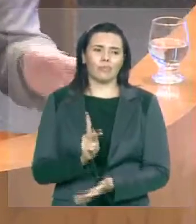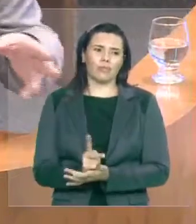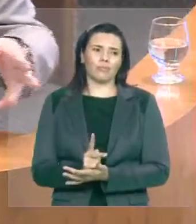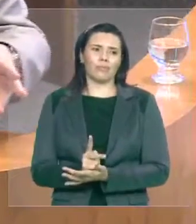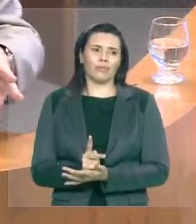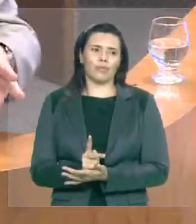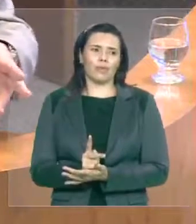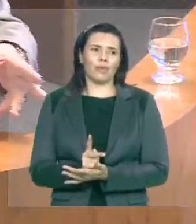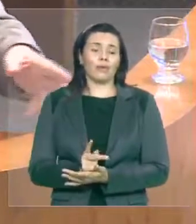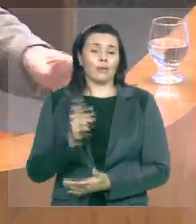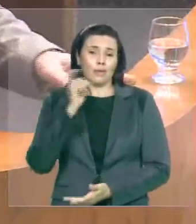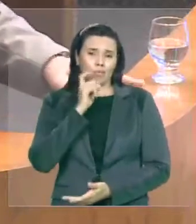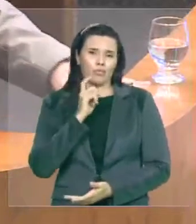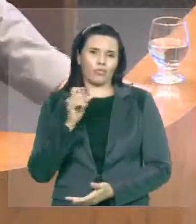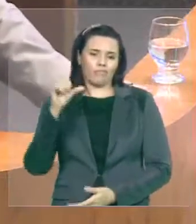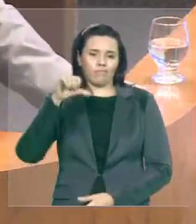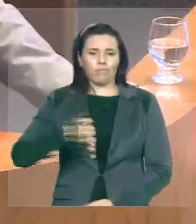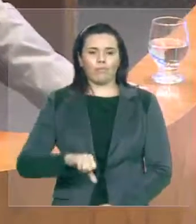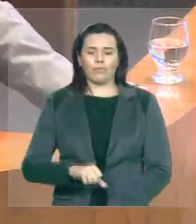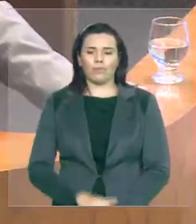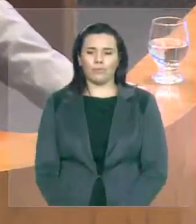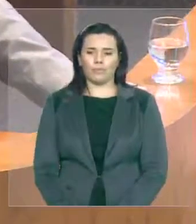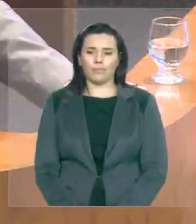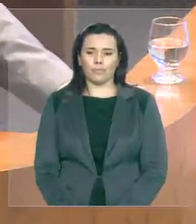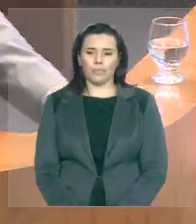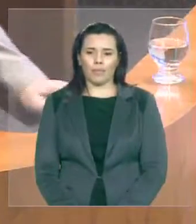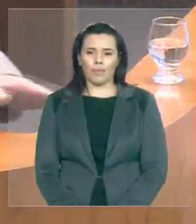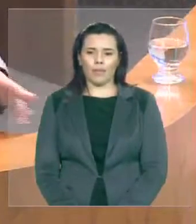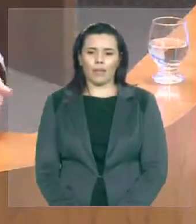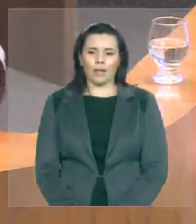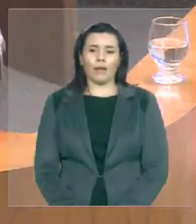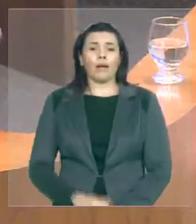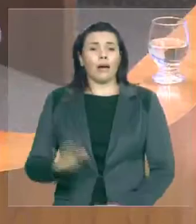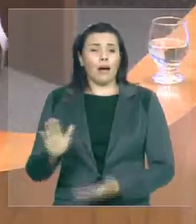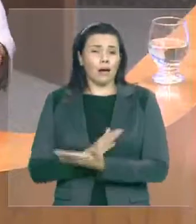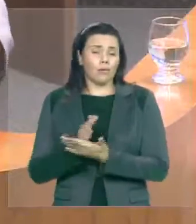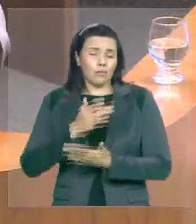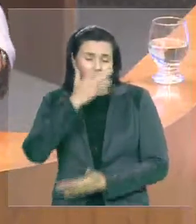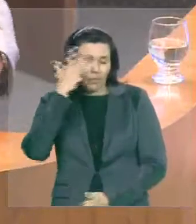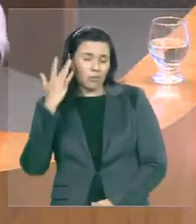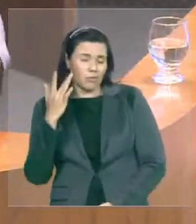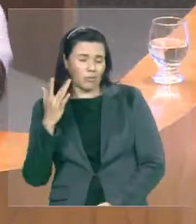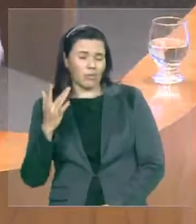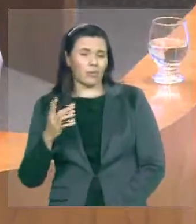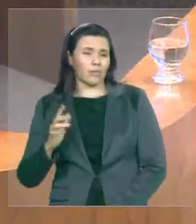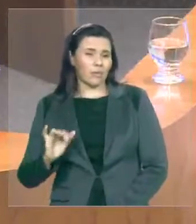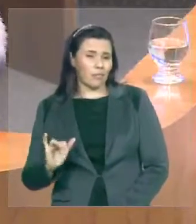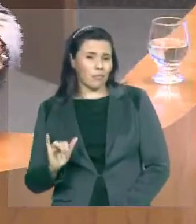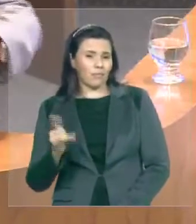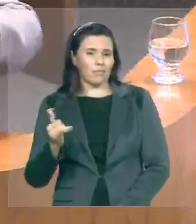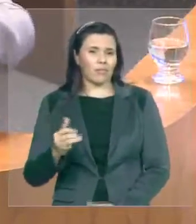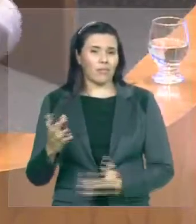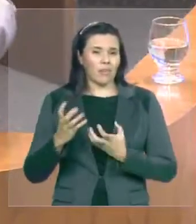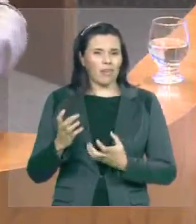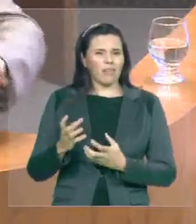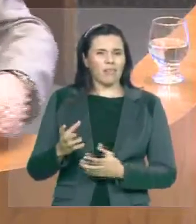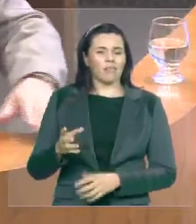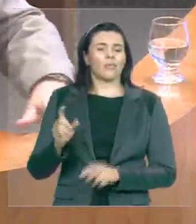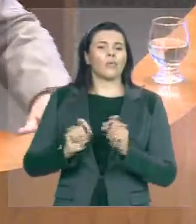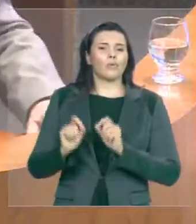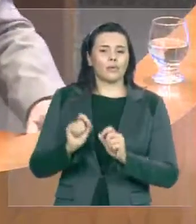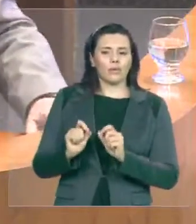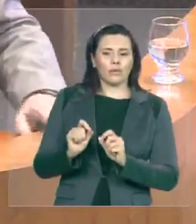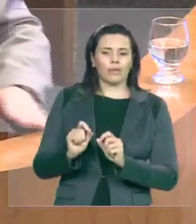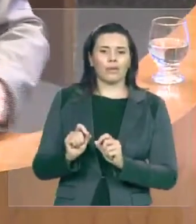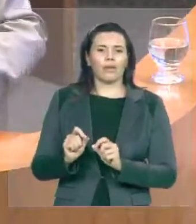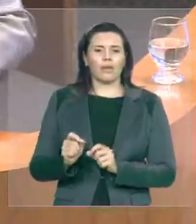E é através do sofisma, deputado Marco Aurélio, que o cidadão, aliado à sua demagogia, vai enganando as